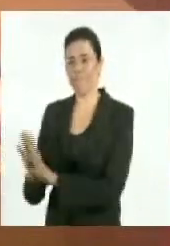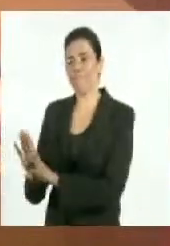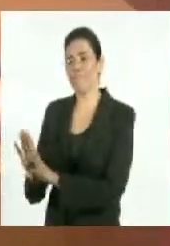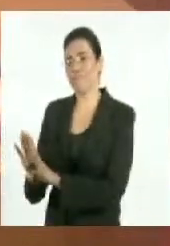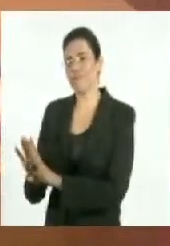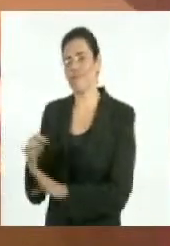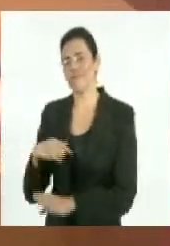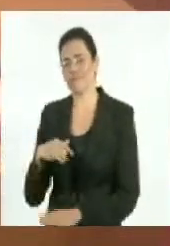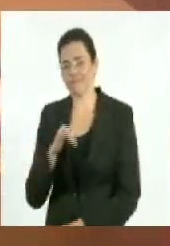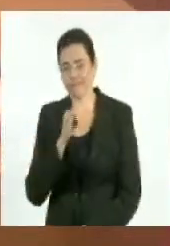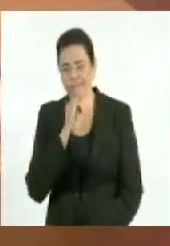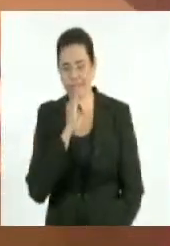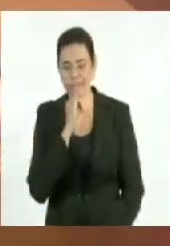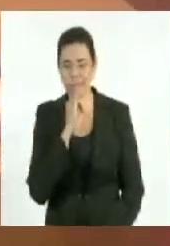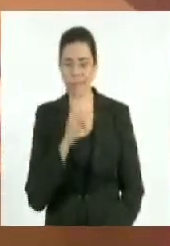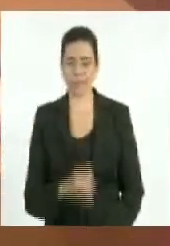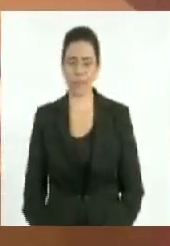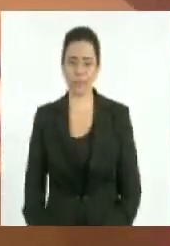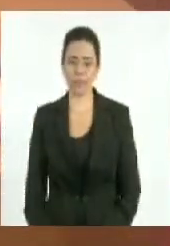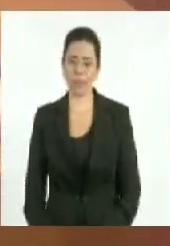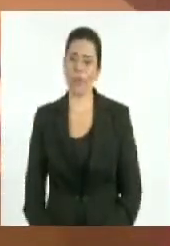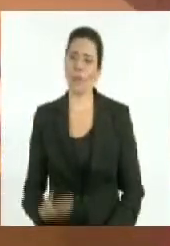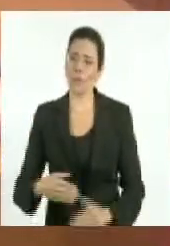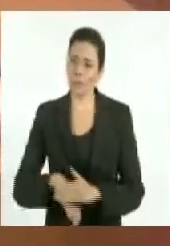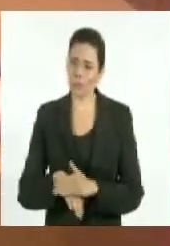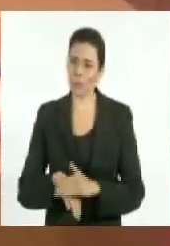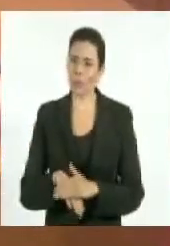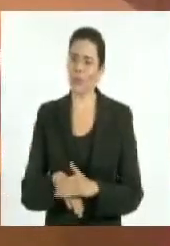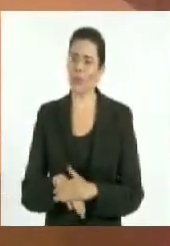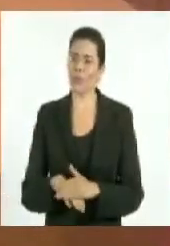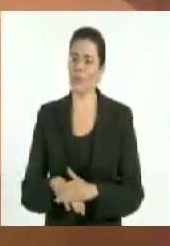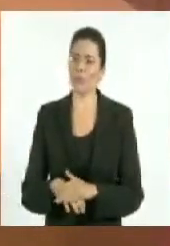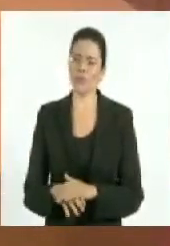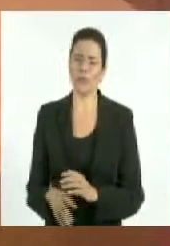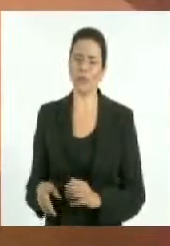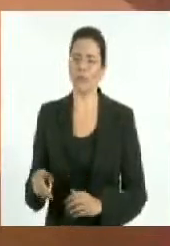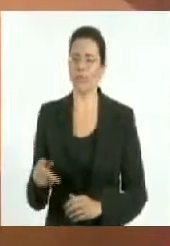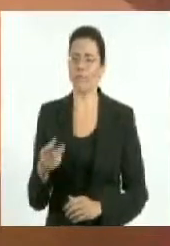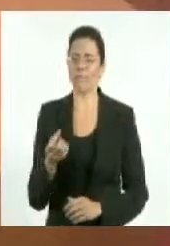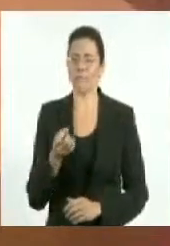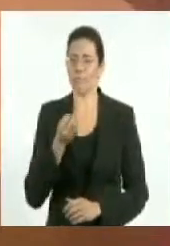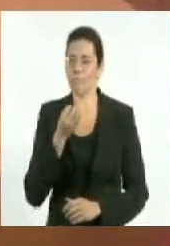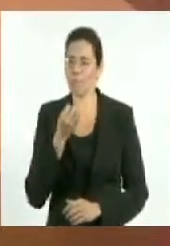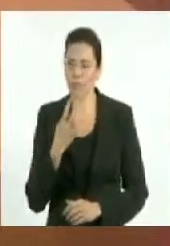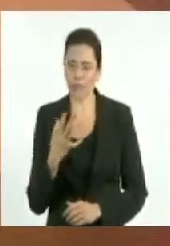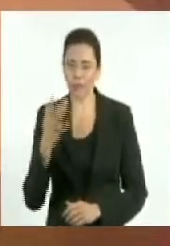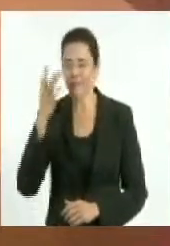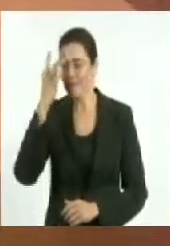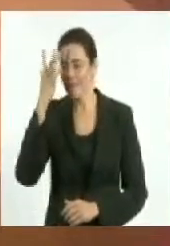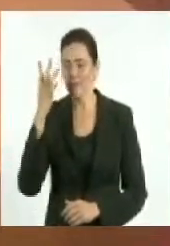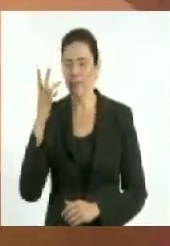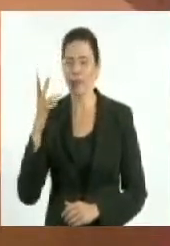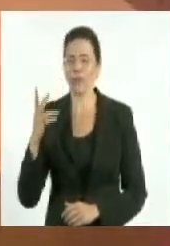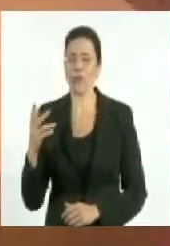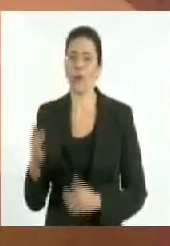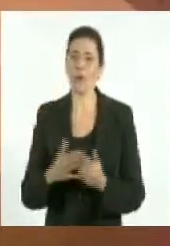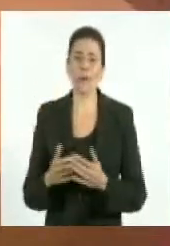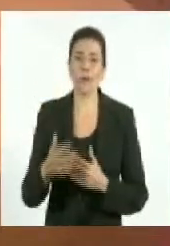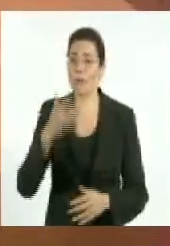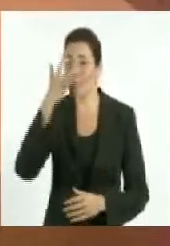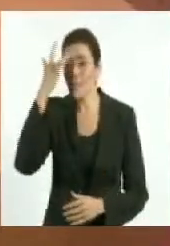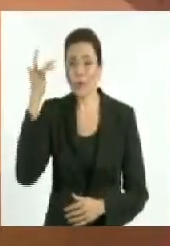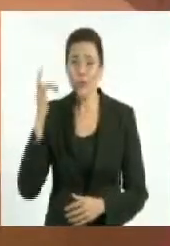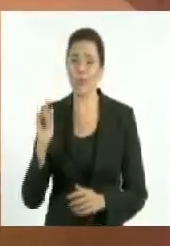mais democrático, mais popular. Você, para formar um nadador, deputado Eduardo Brade, você precisa de uma piscina, mas para jogar